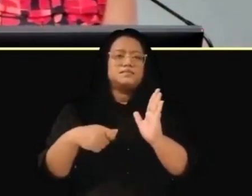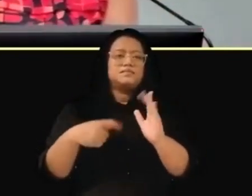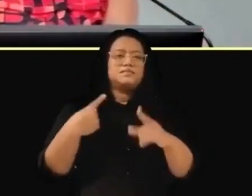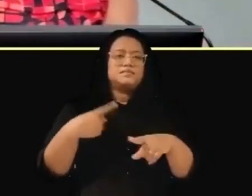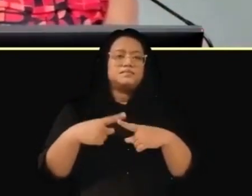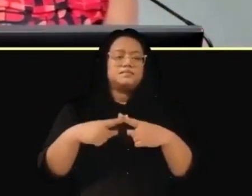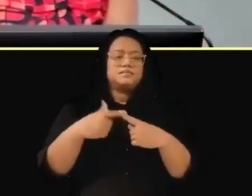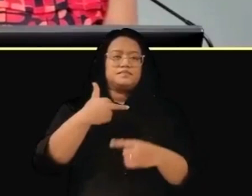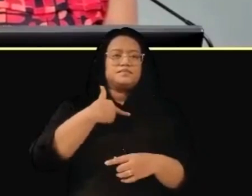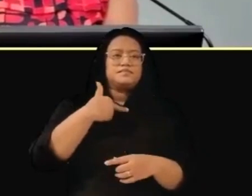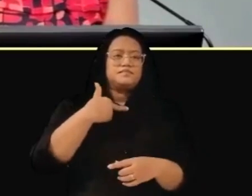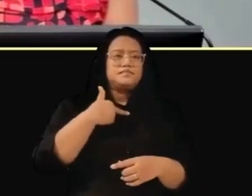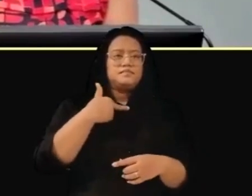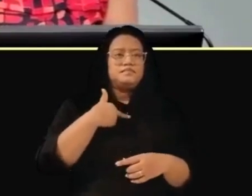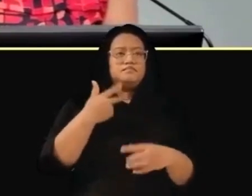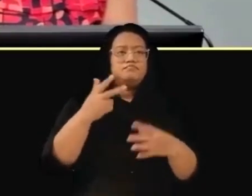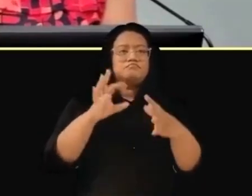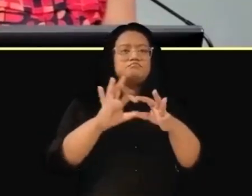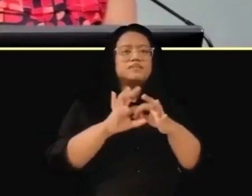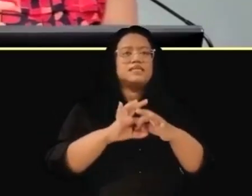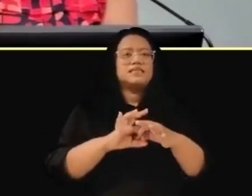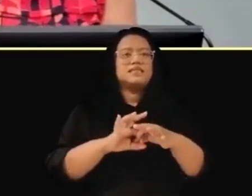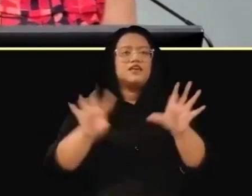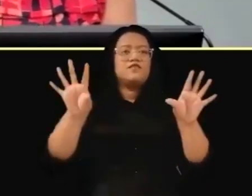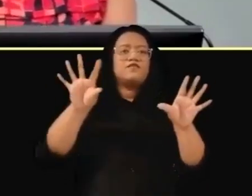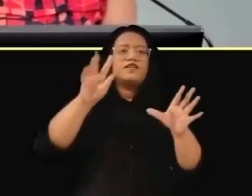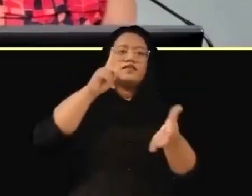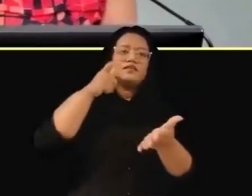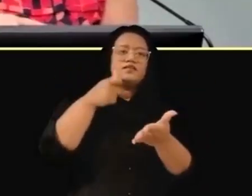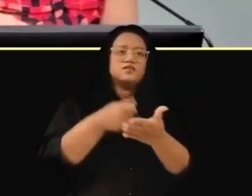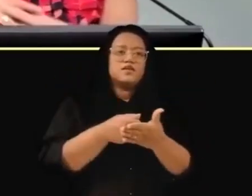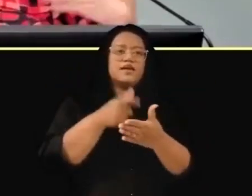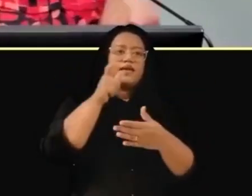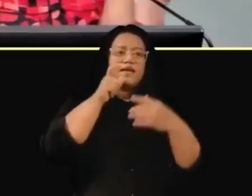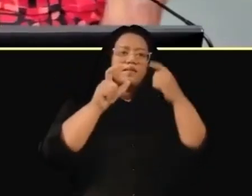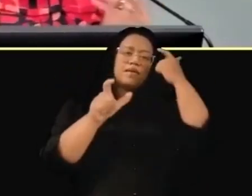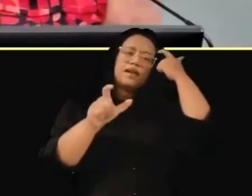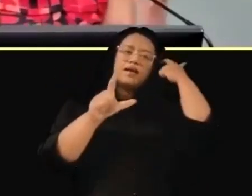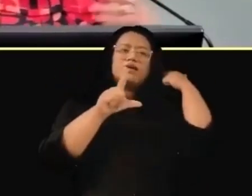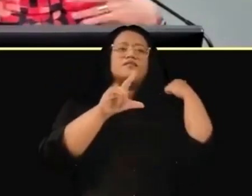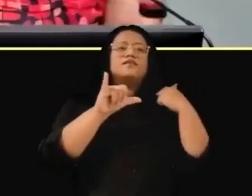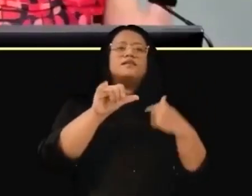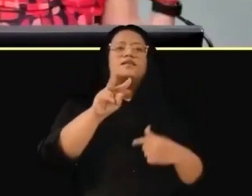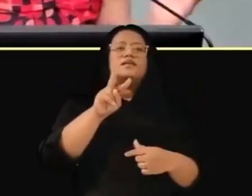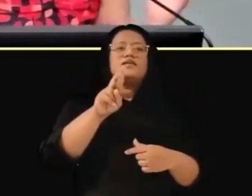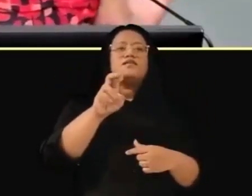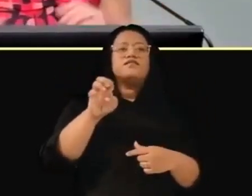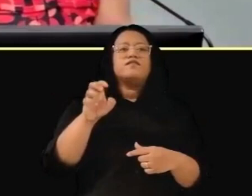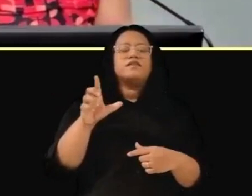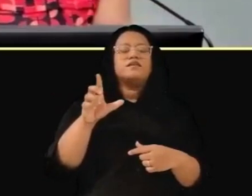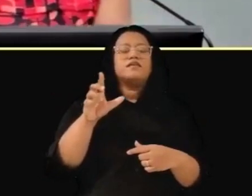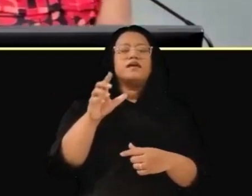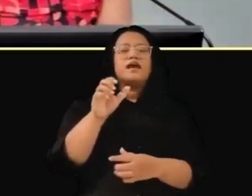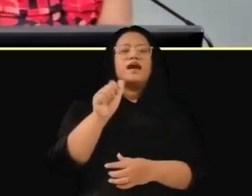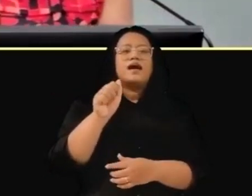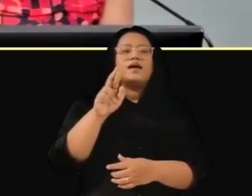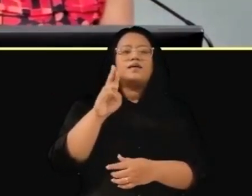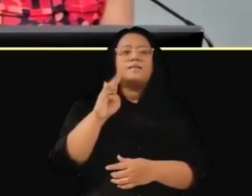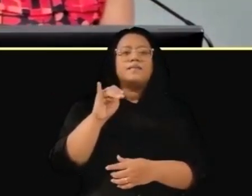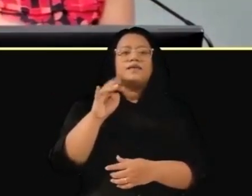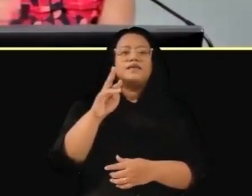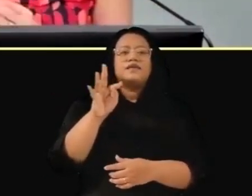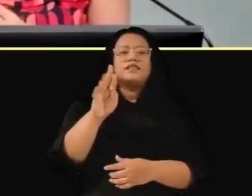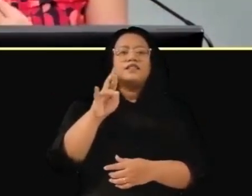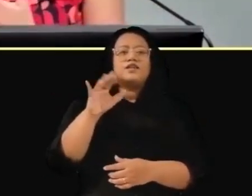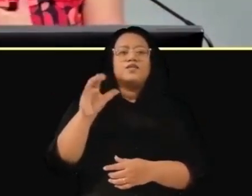deixar ao livre-arbítrio, e aí é bem essa palavra, né? Deixar ao Deus dará